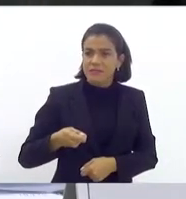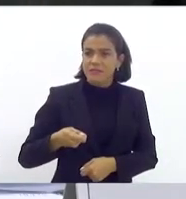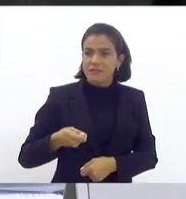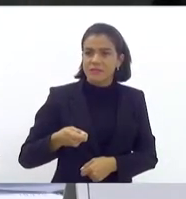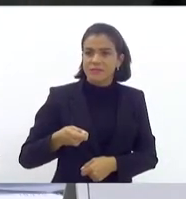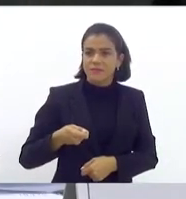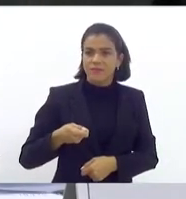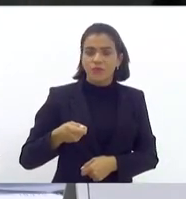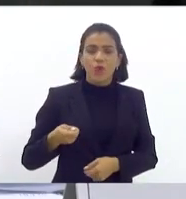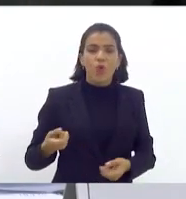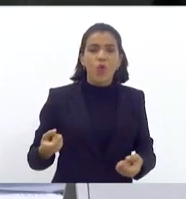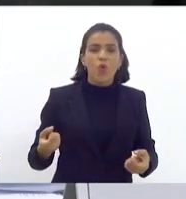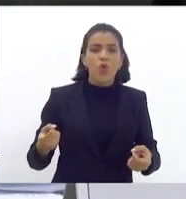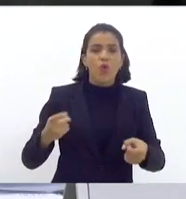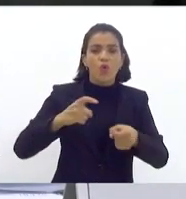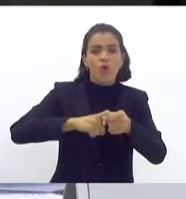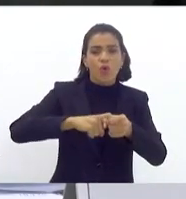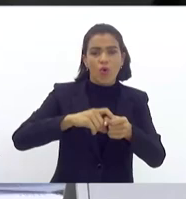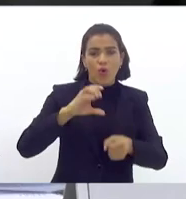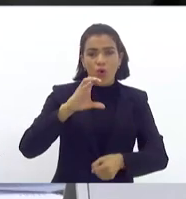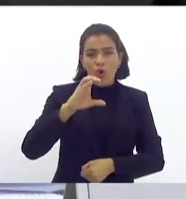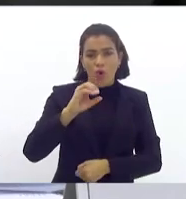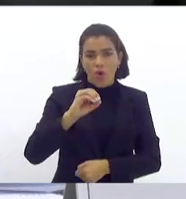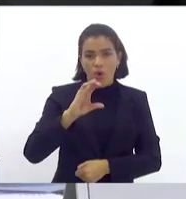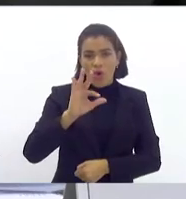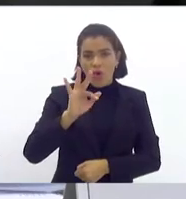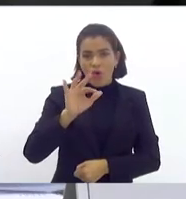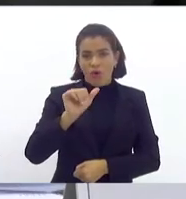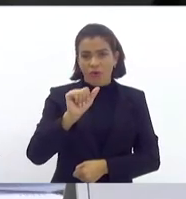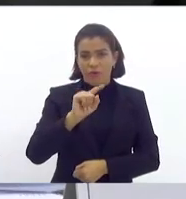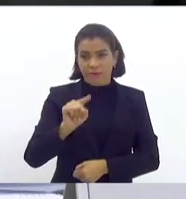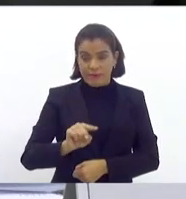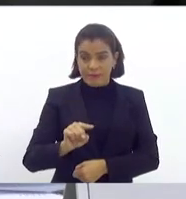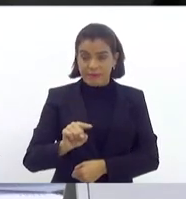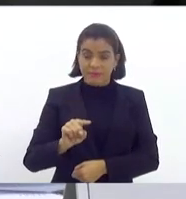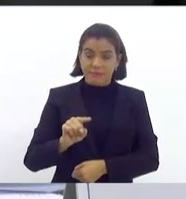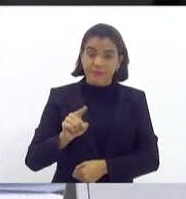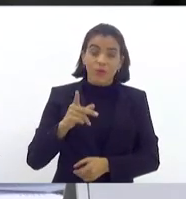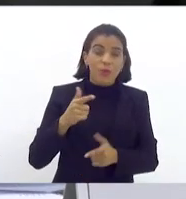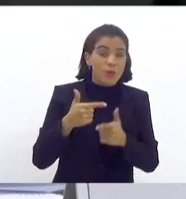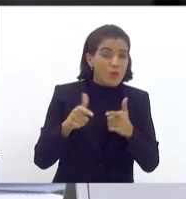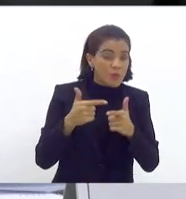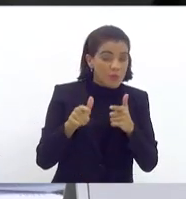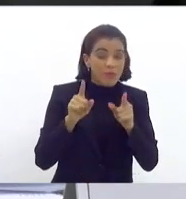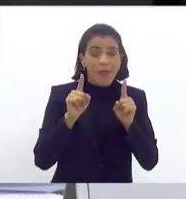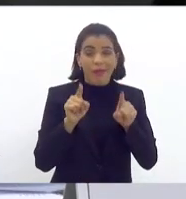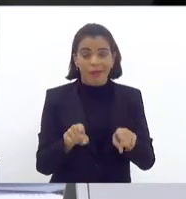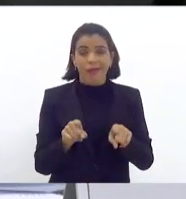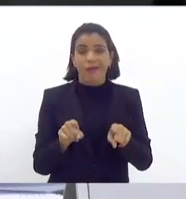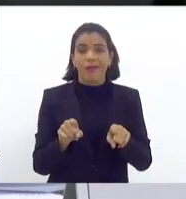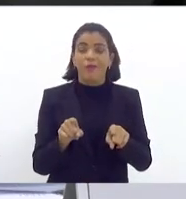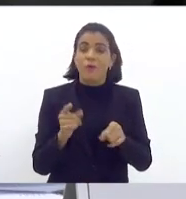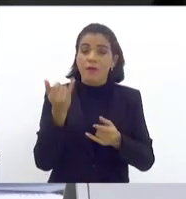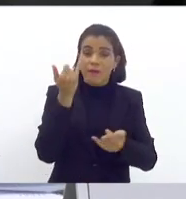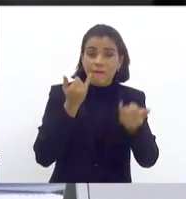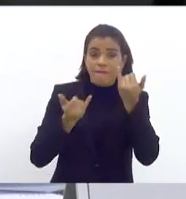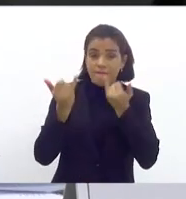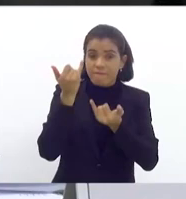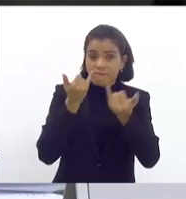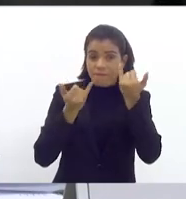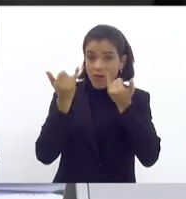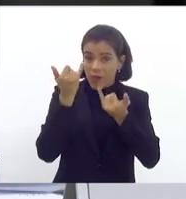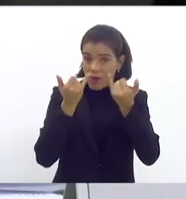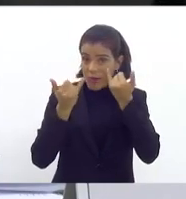o convênio CONFAES. Aqui a questão toda é que veio, né, uma informação também